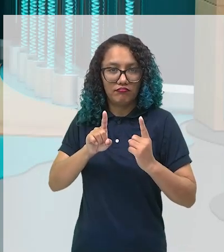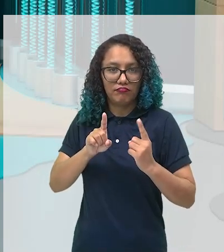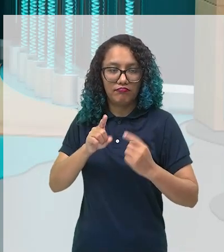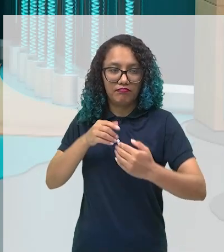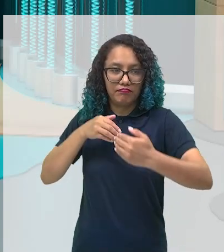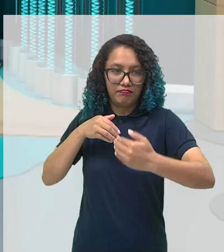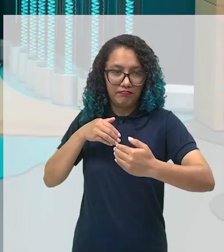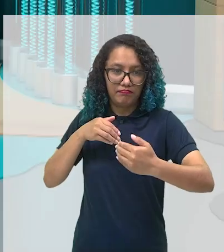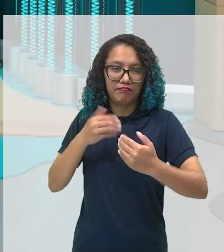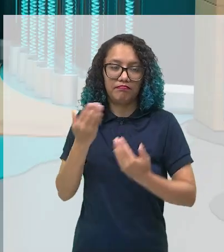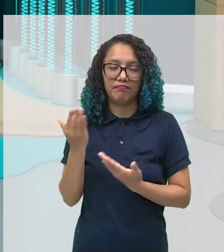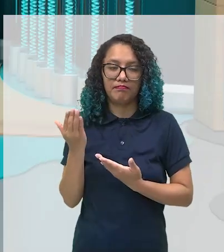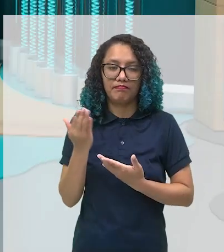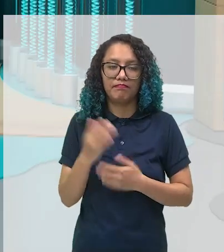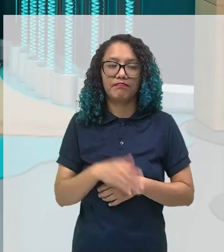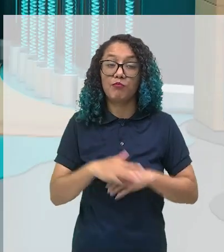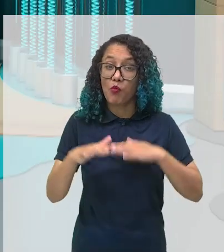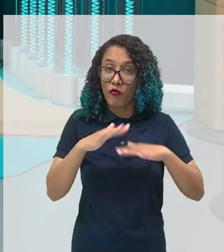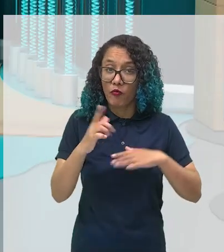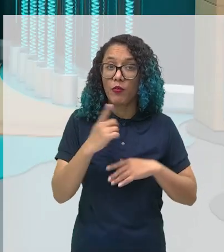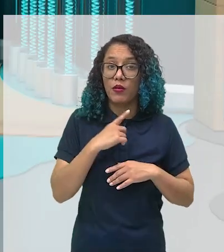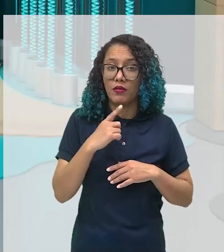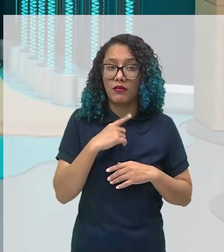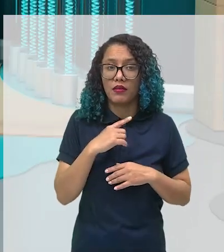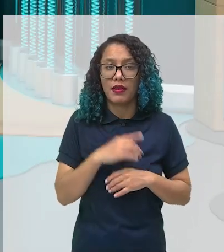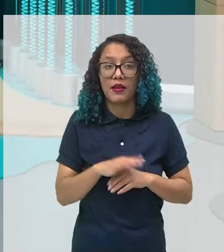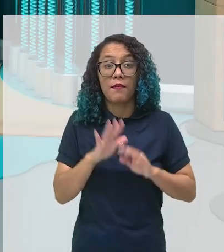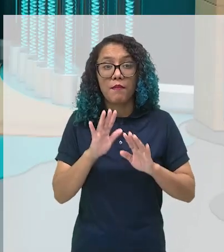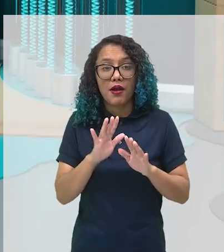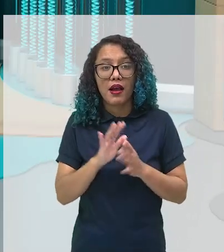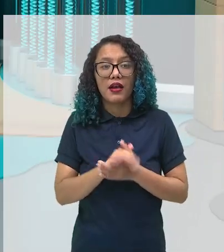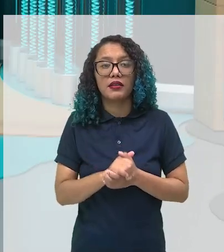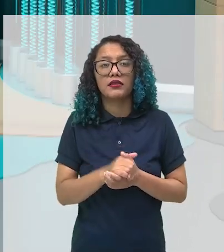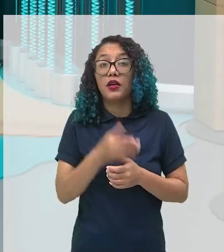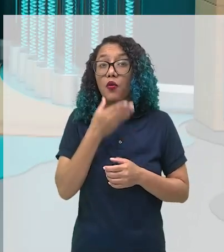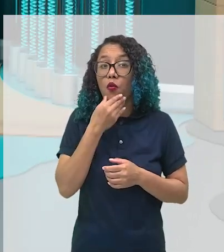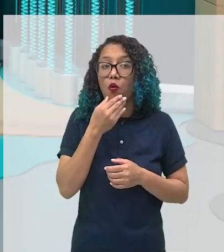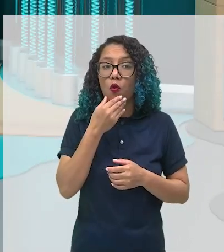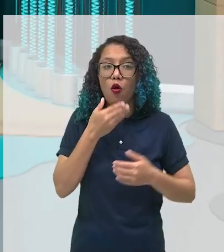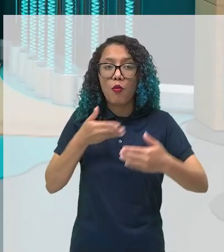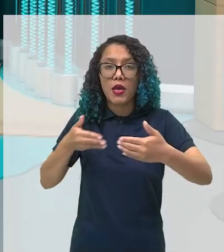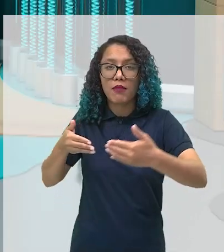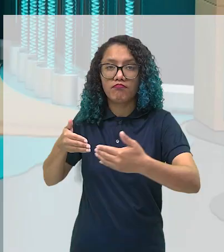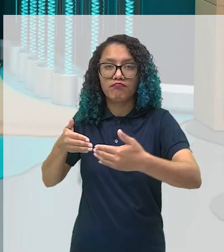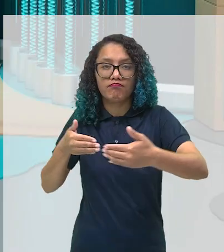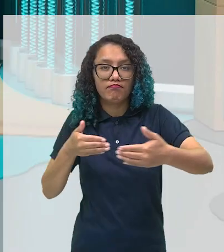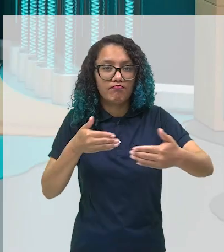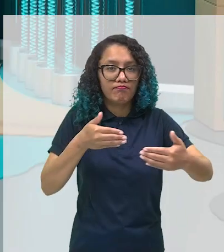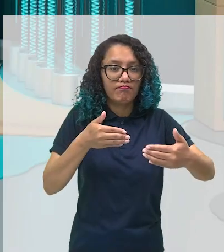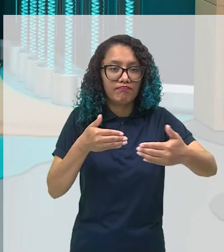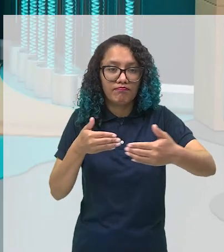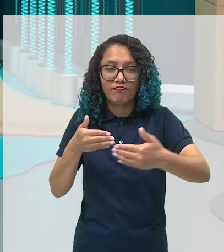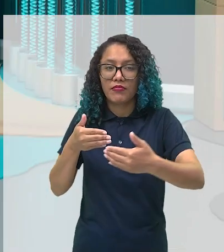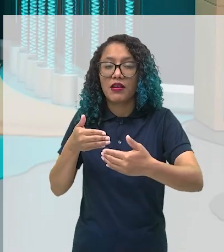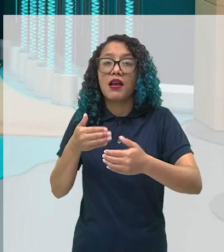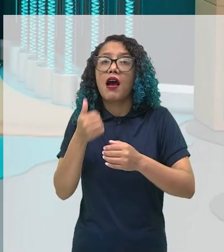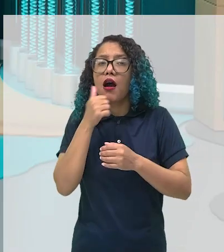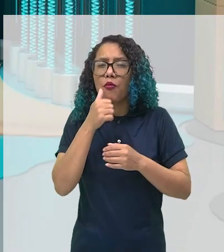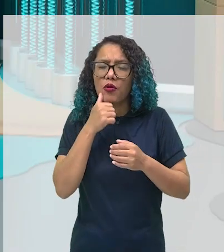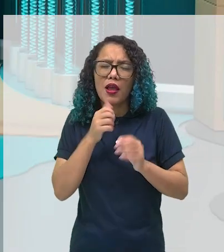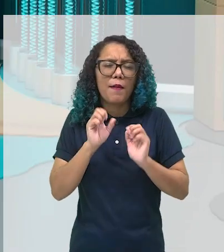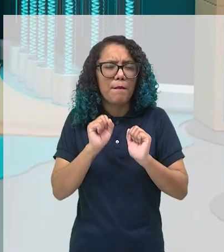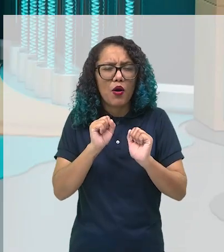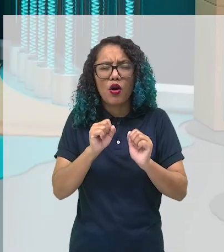aí ele vai fazendo esse movimento. Mas é o parceiro, o cavalheiro que vai conduzindo. A dama vai se